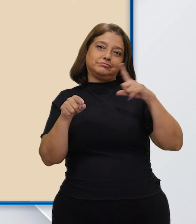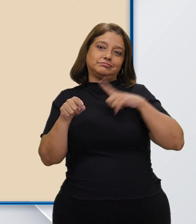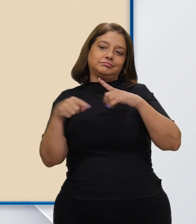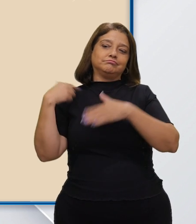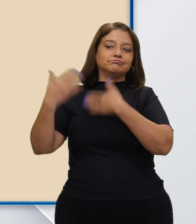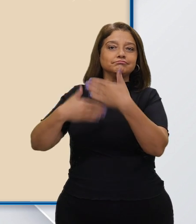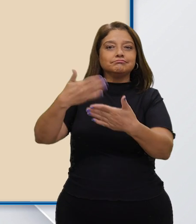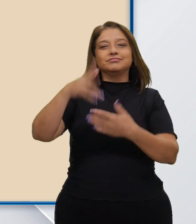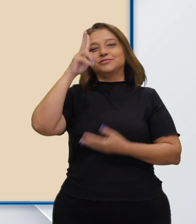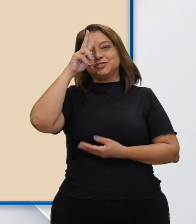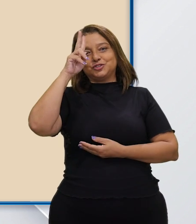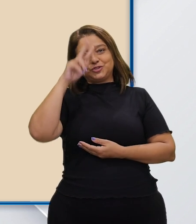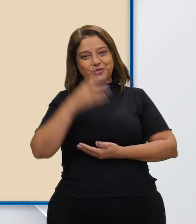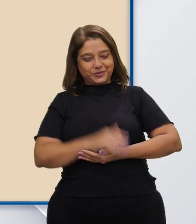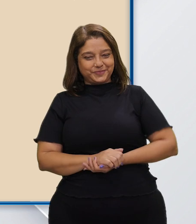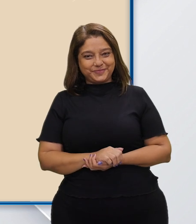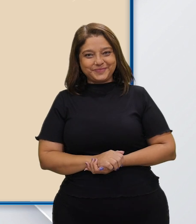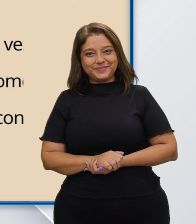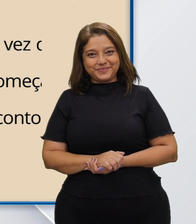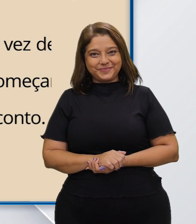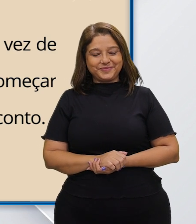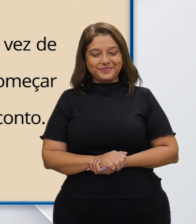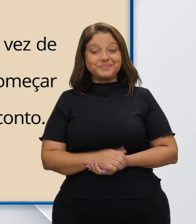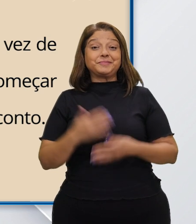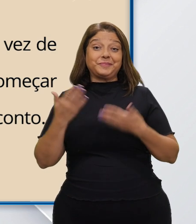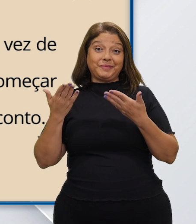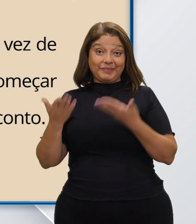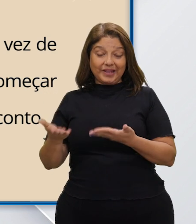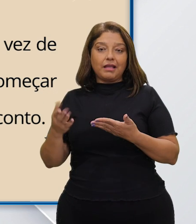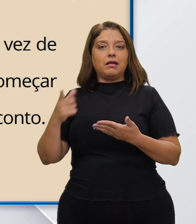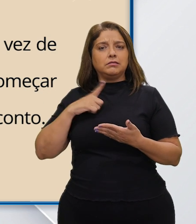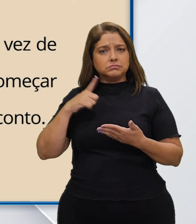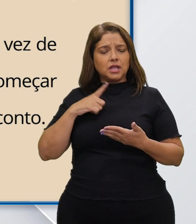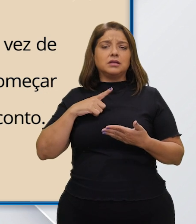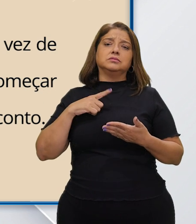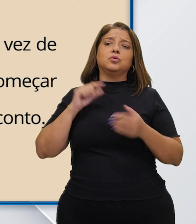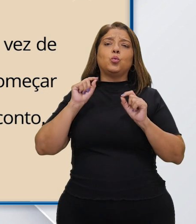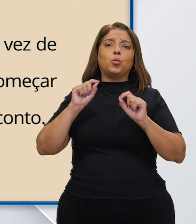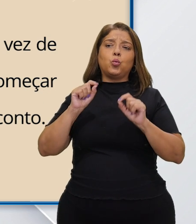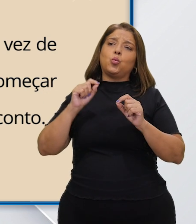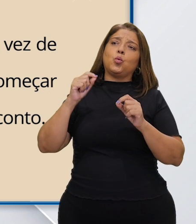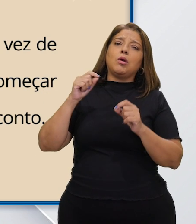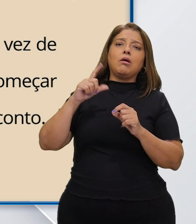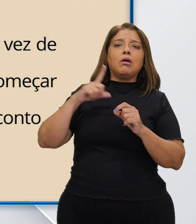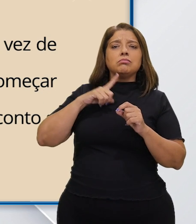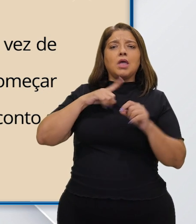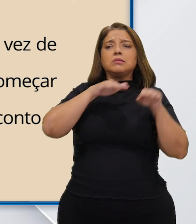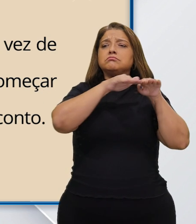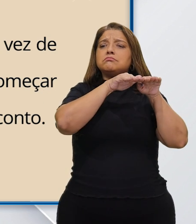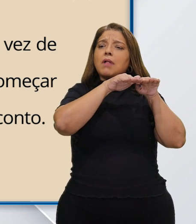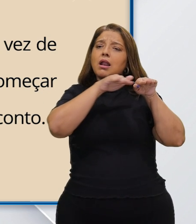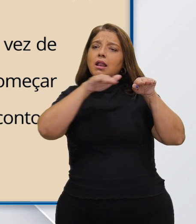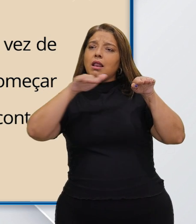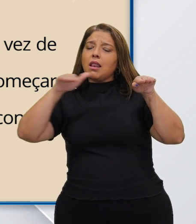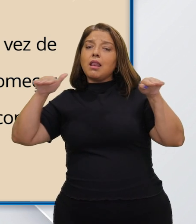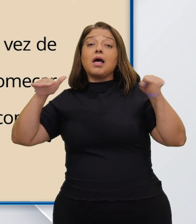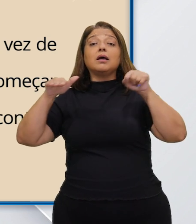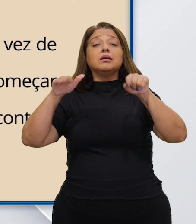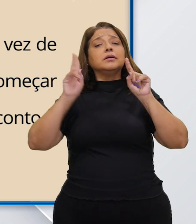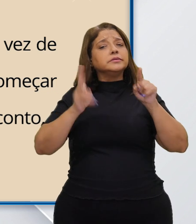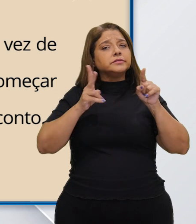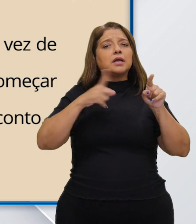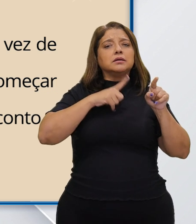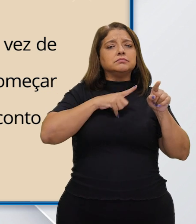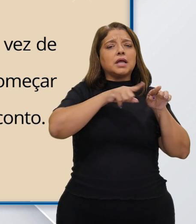acontecimentos de uma história. E o enredo, ele pode ser linear, que é quando os fatos seguem